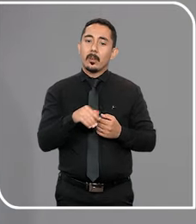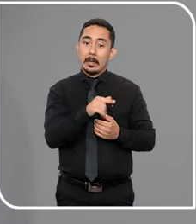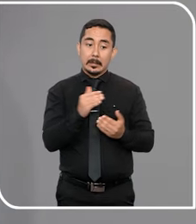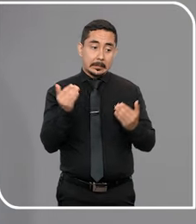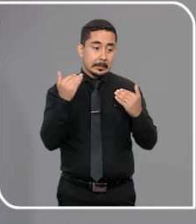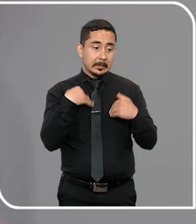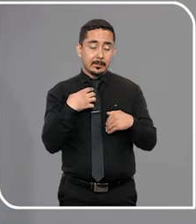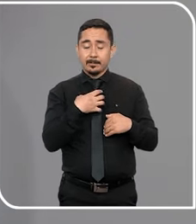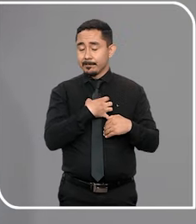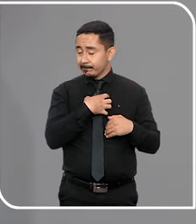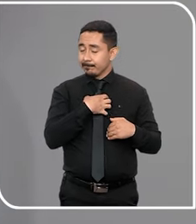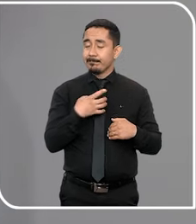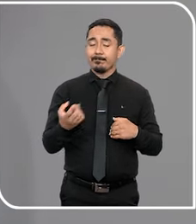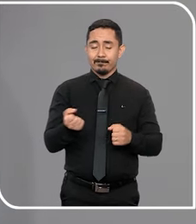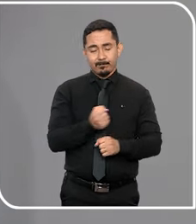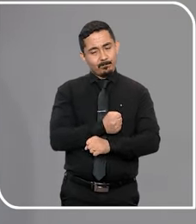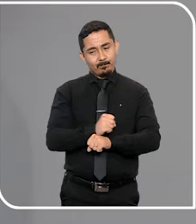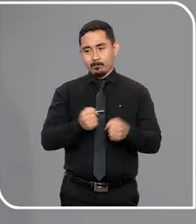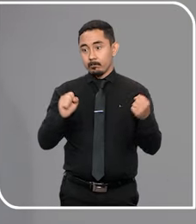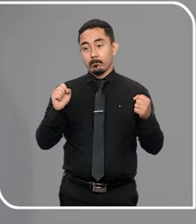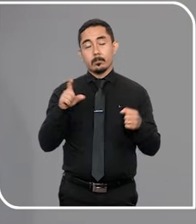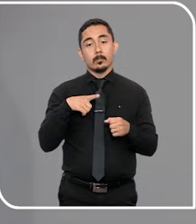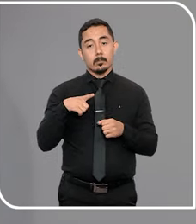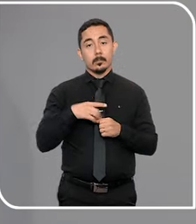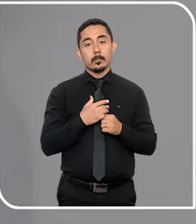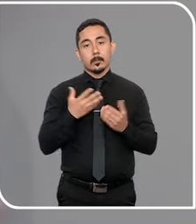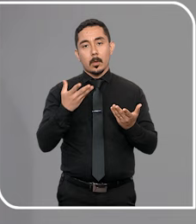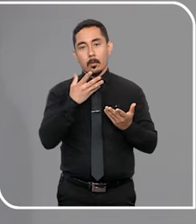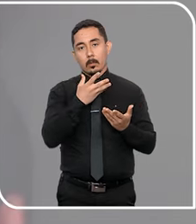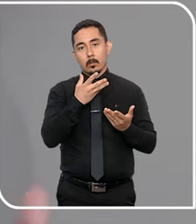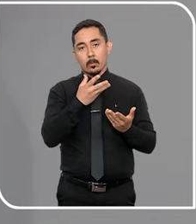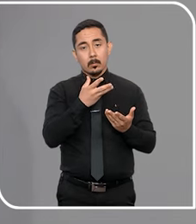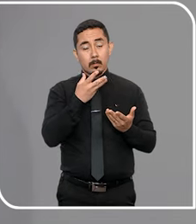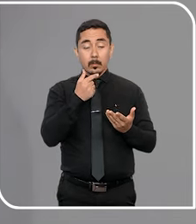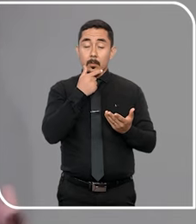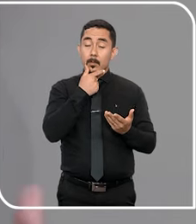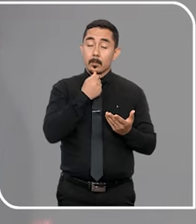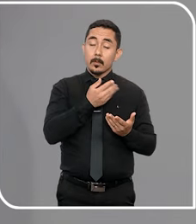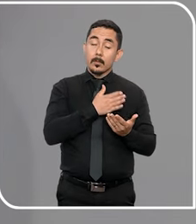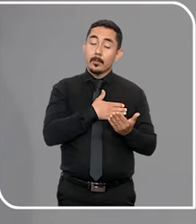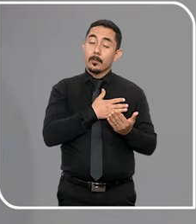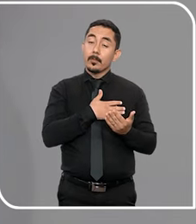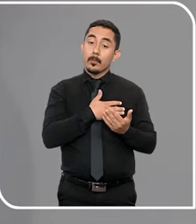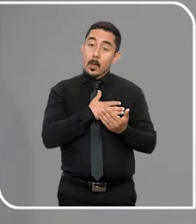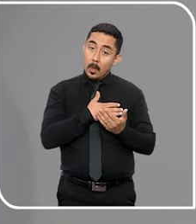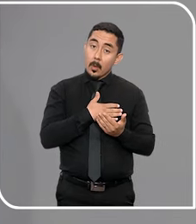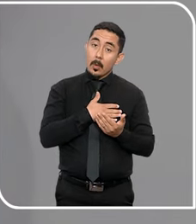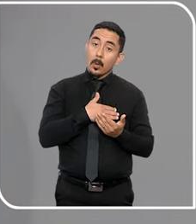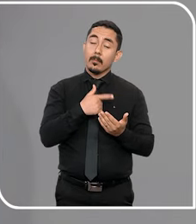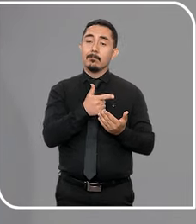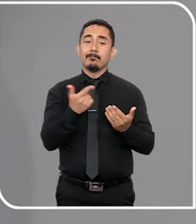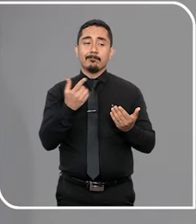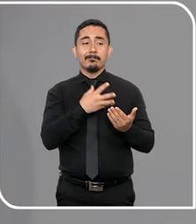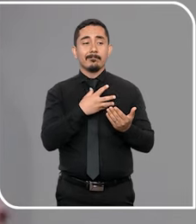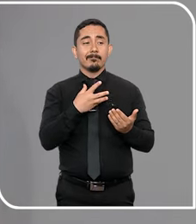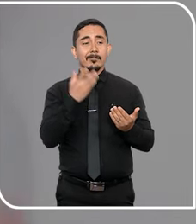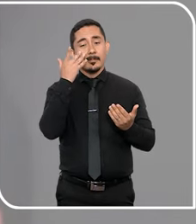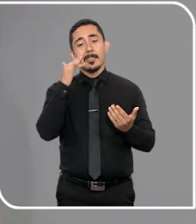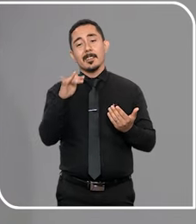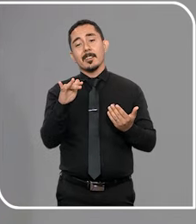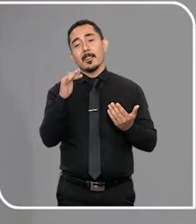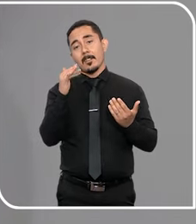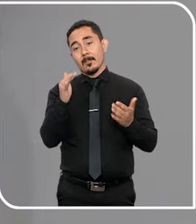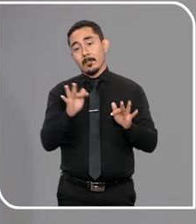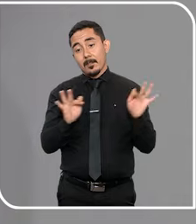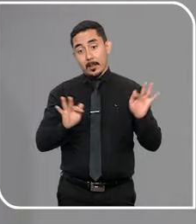dor traz muita revolta né então eu falo assim o meu filho é um menino feliz é um menino amado e e e nesse